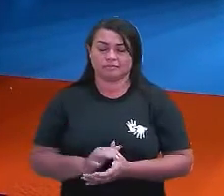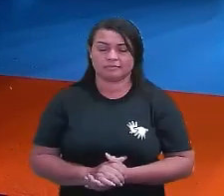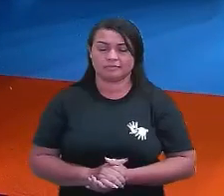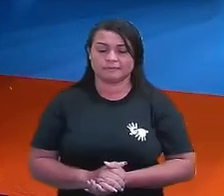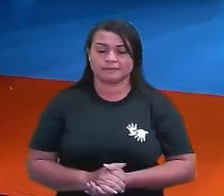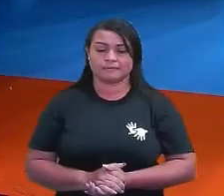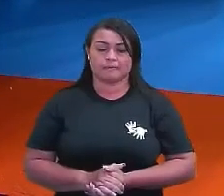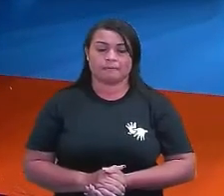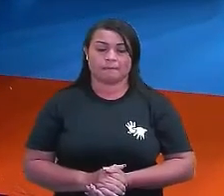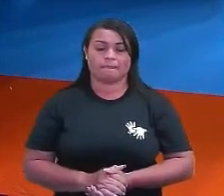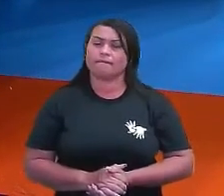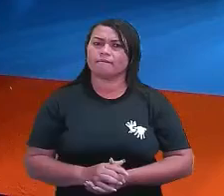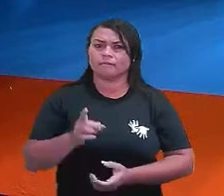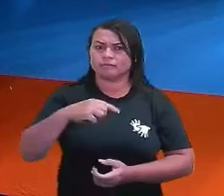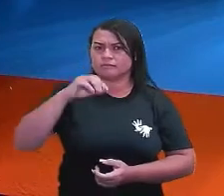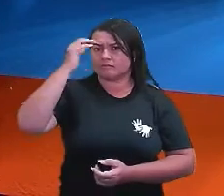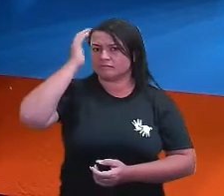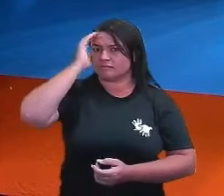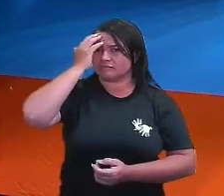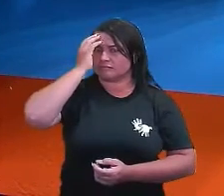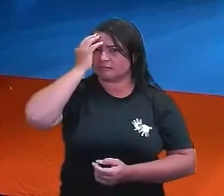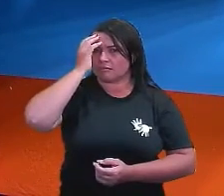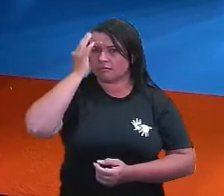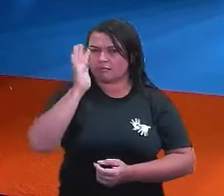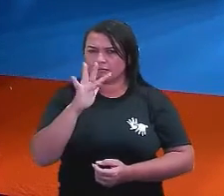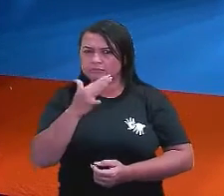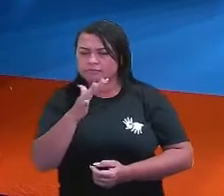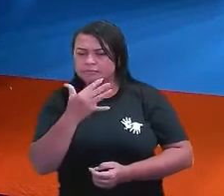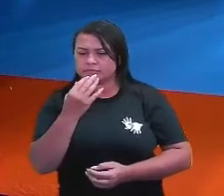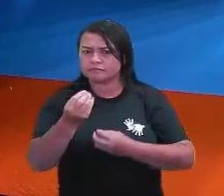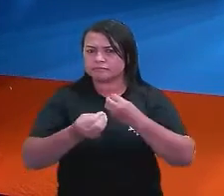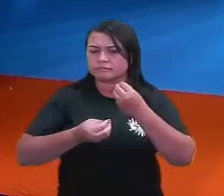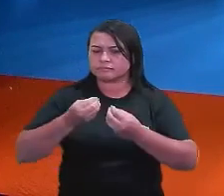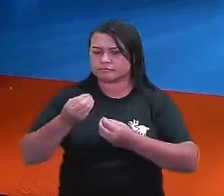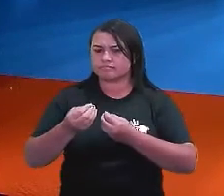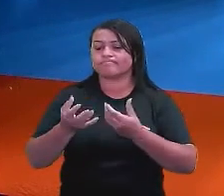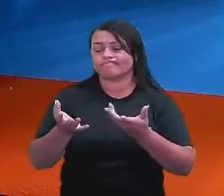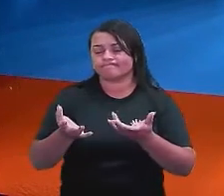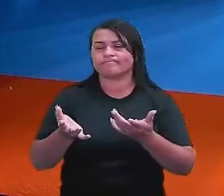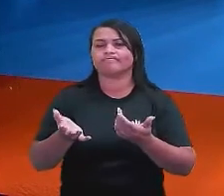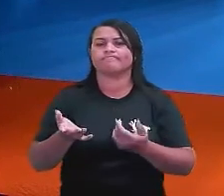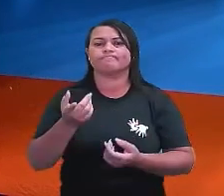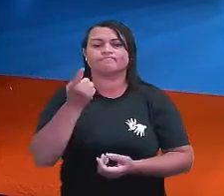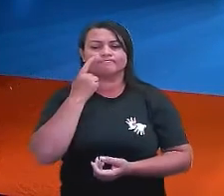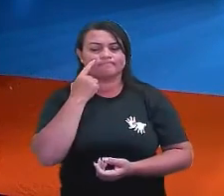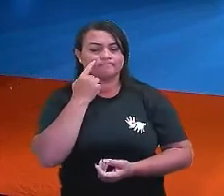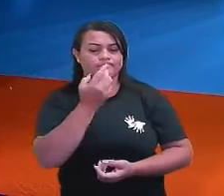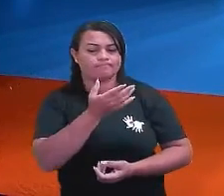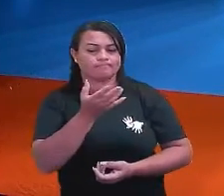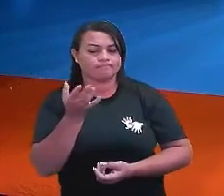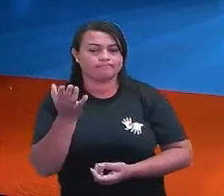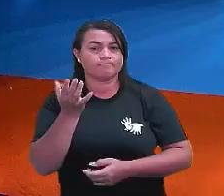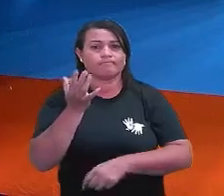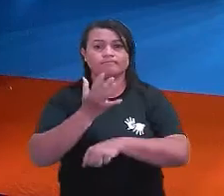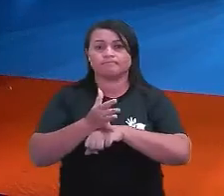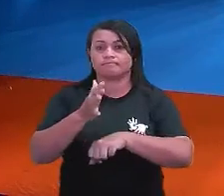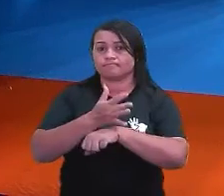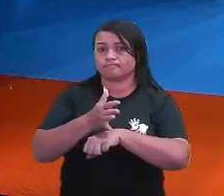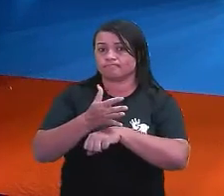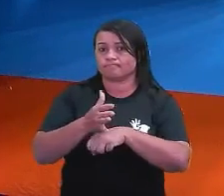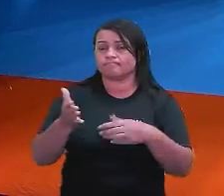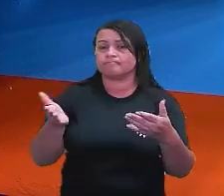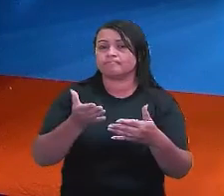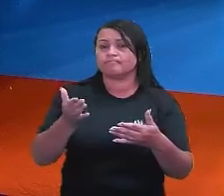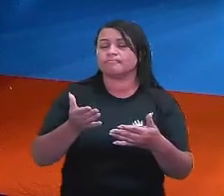certo? Deu para pegar mais ou menos a essência de como é, né? Então, a gente vai praticar mais